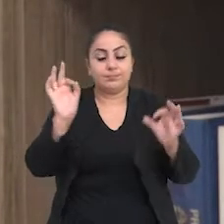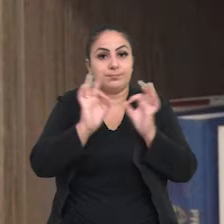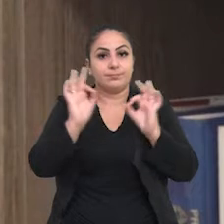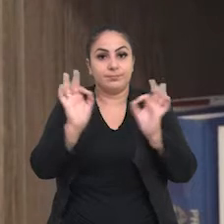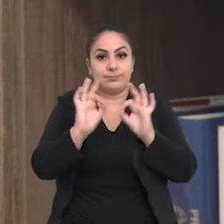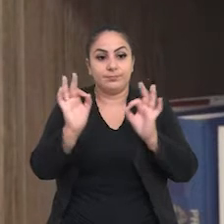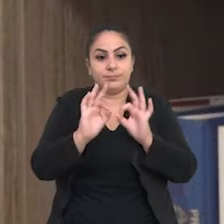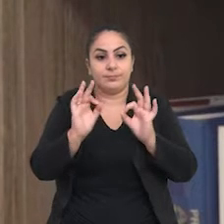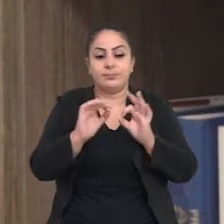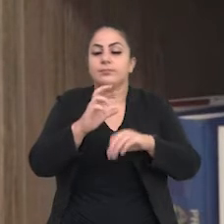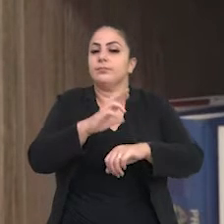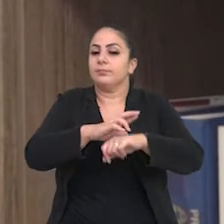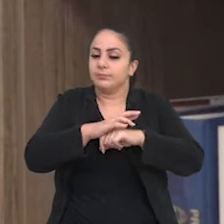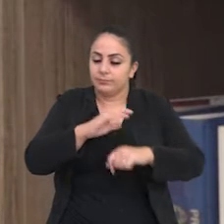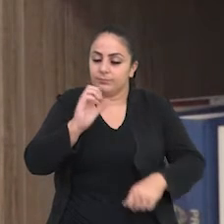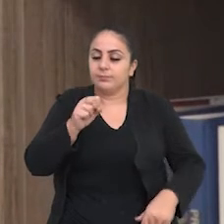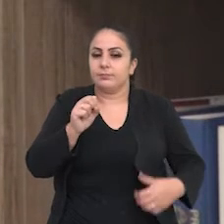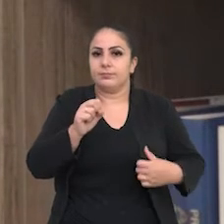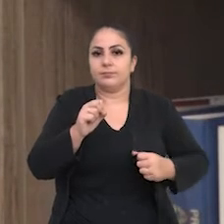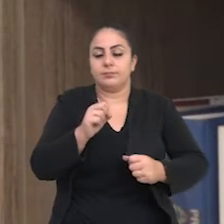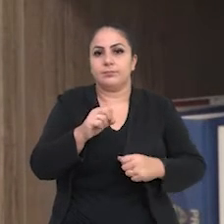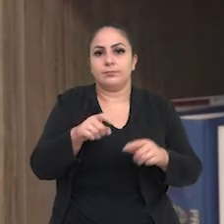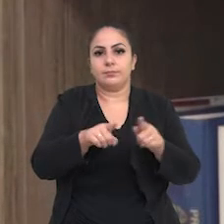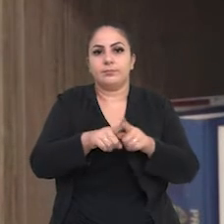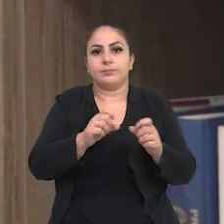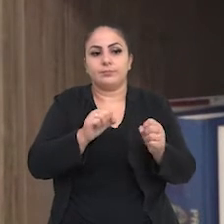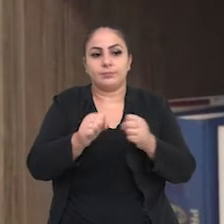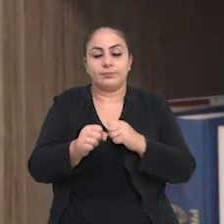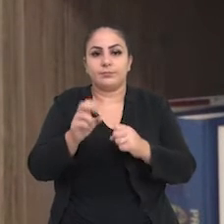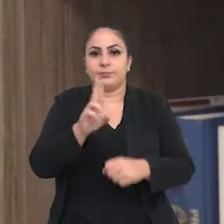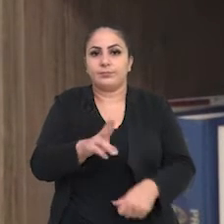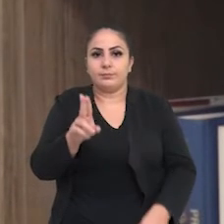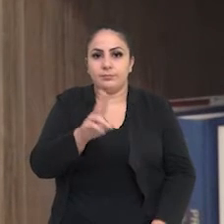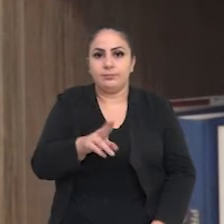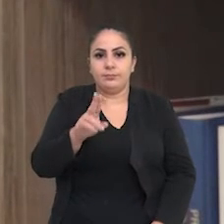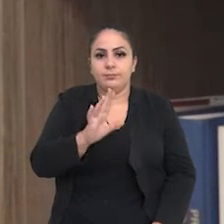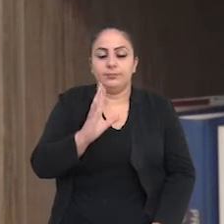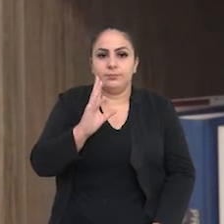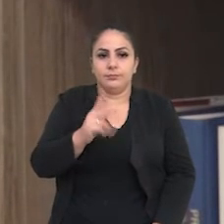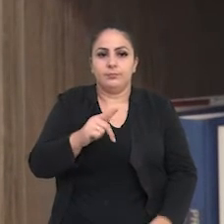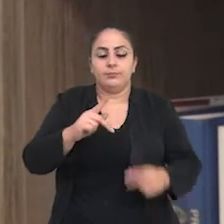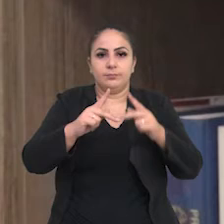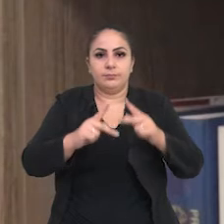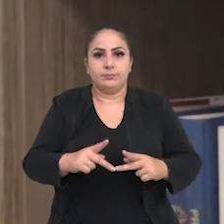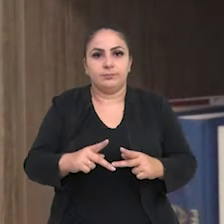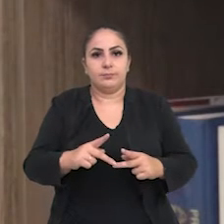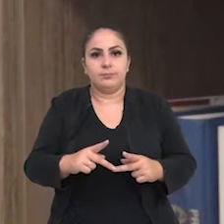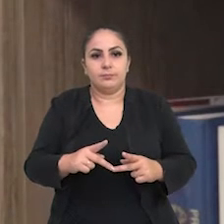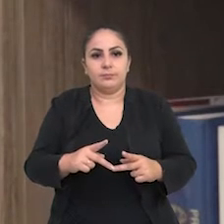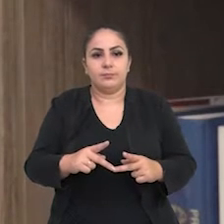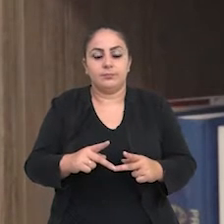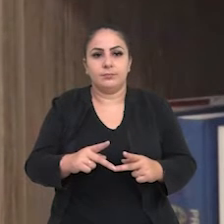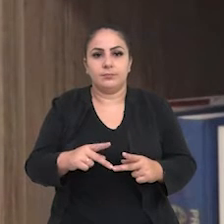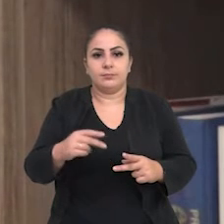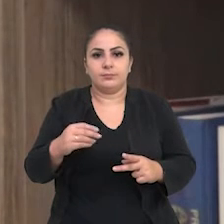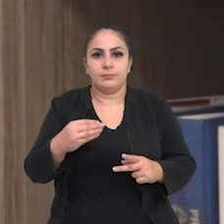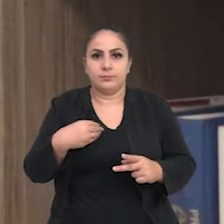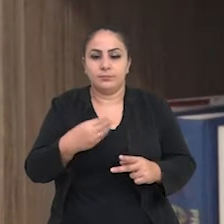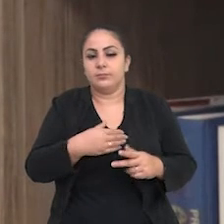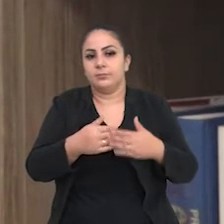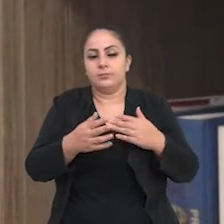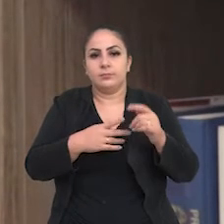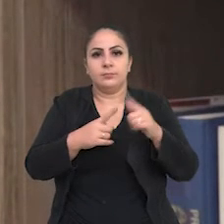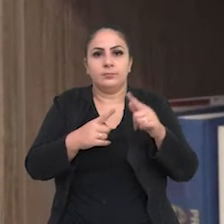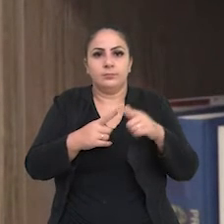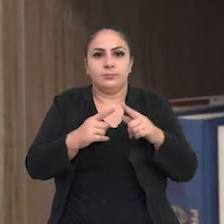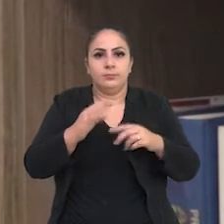risco algum, sendo segura e podendo ser administrada aos pacientes oncológicos com qualquer